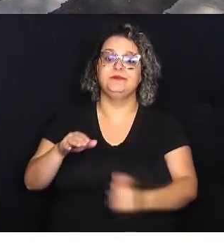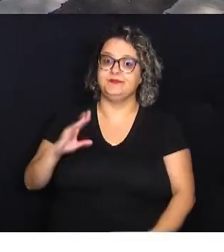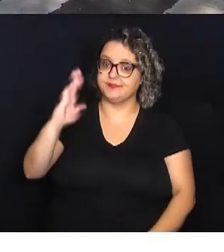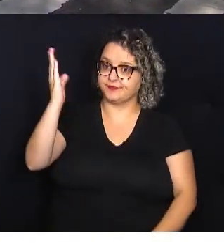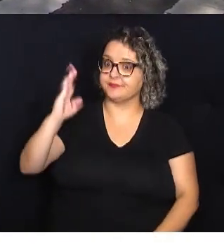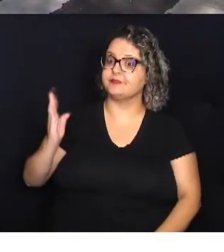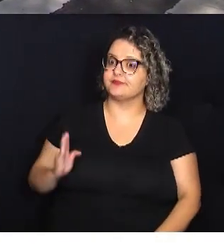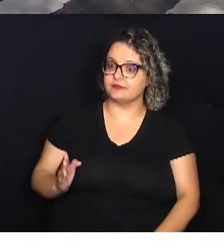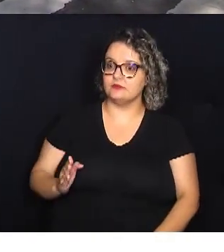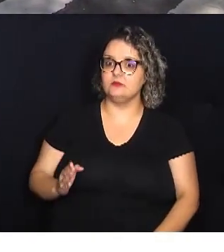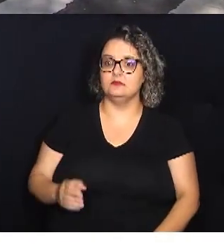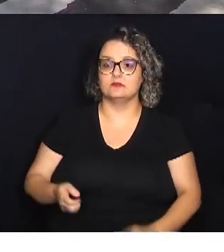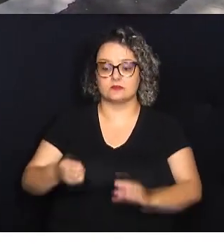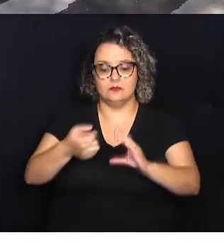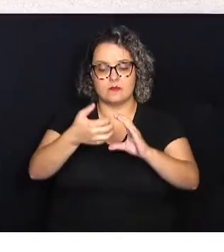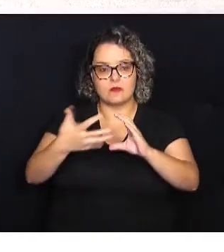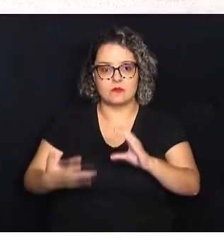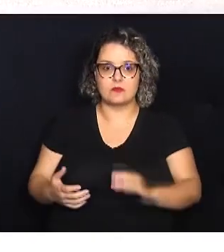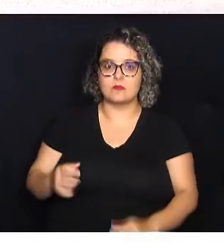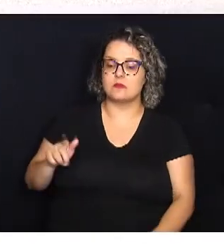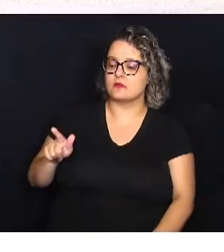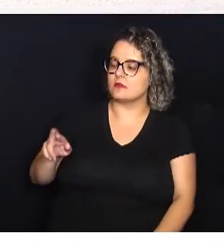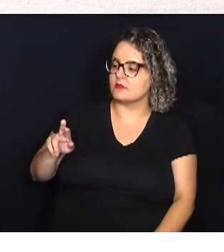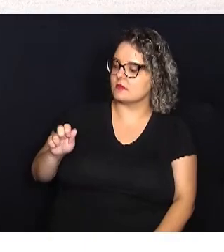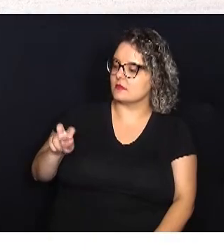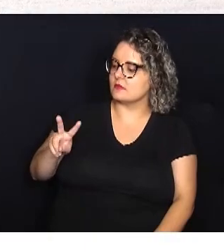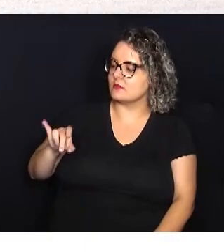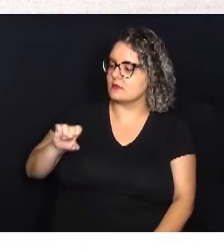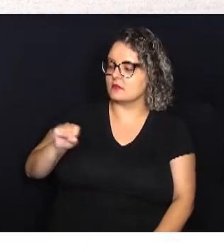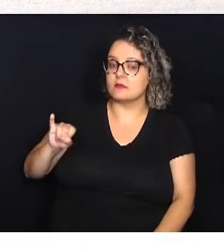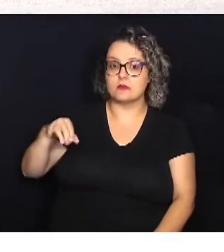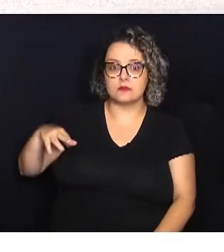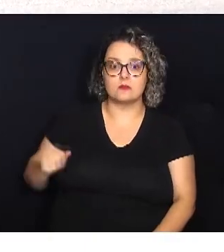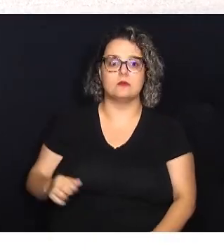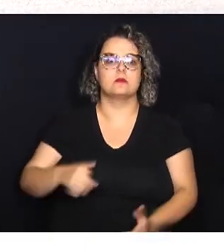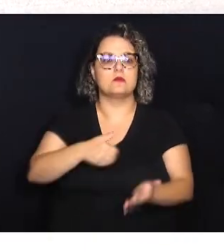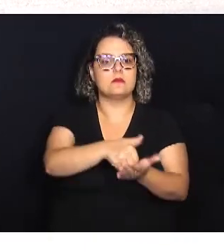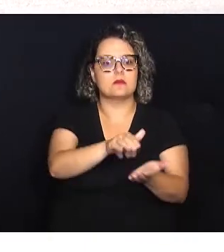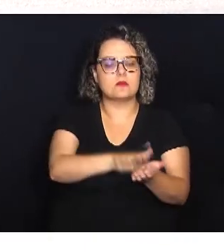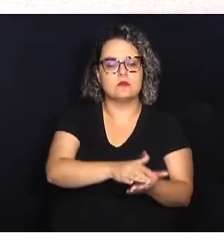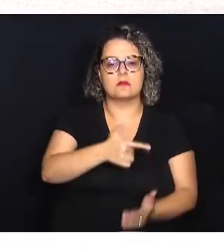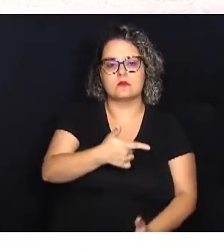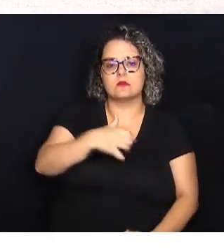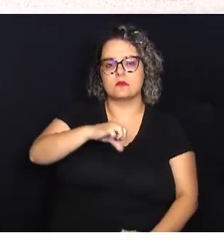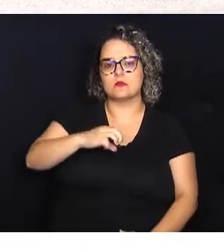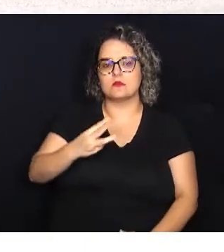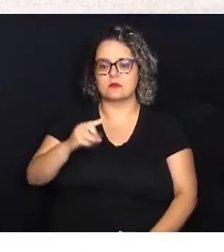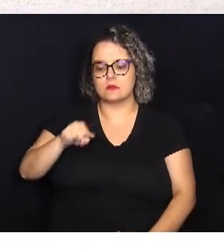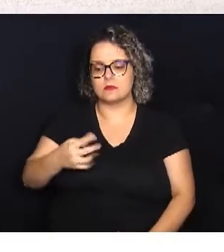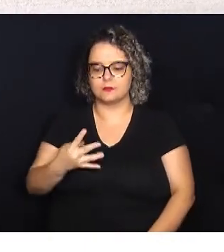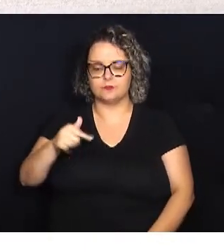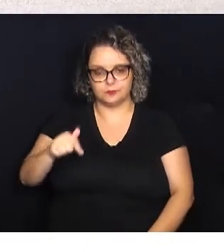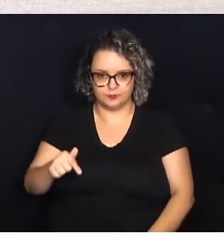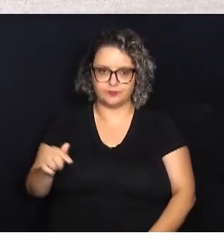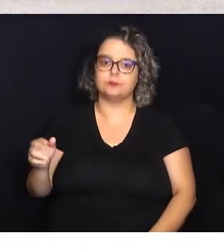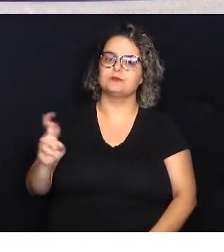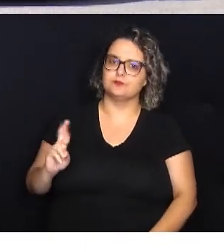código de trânsito brasileiro configura infração gravíssima com multa de R